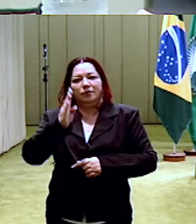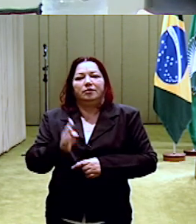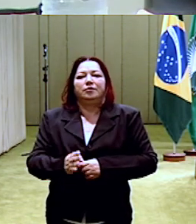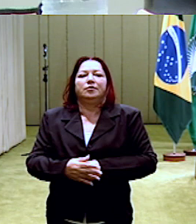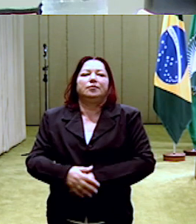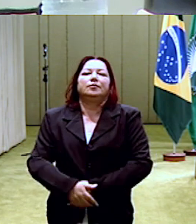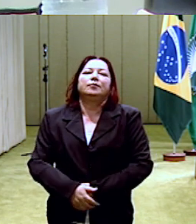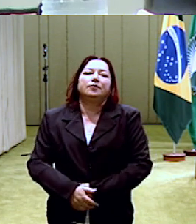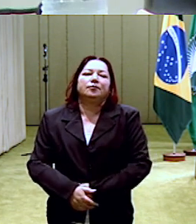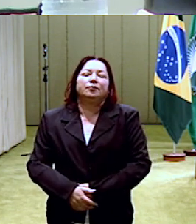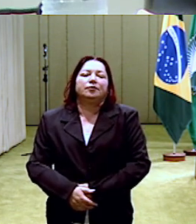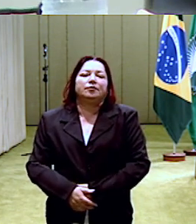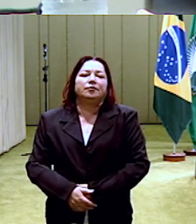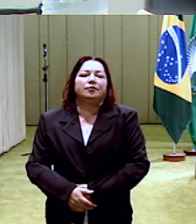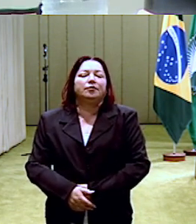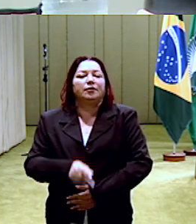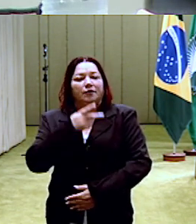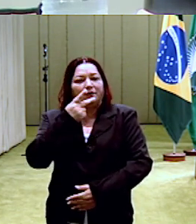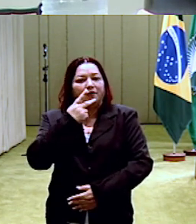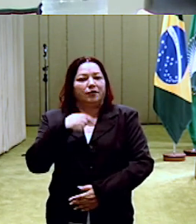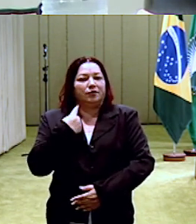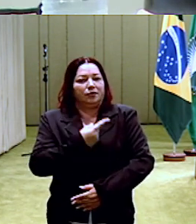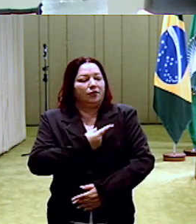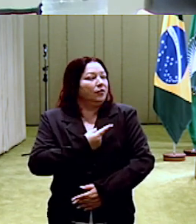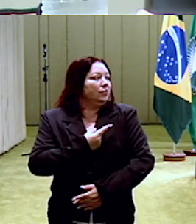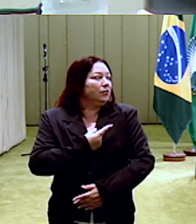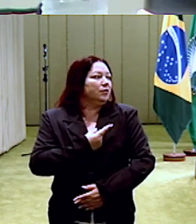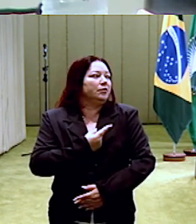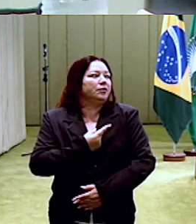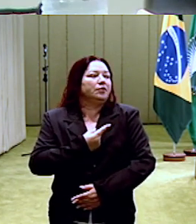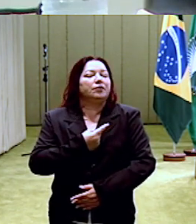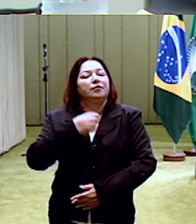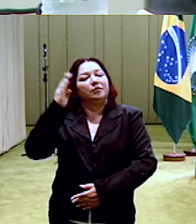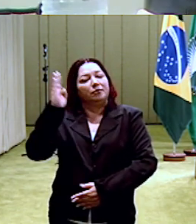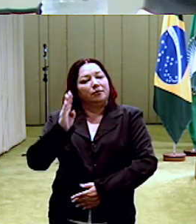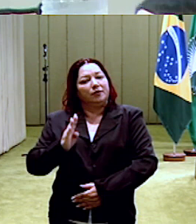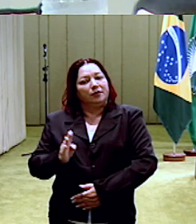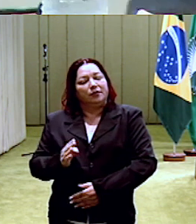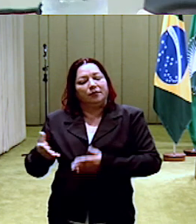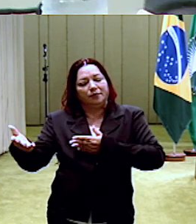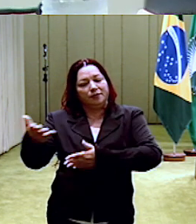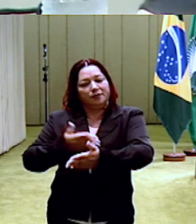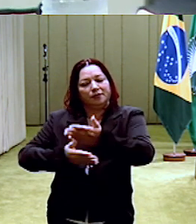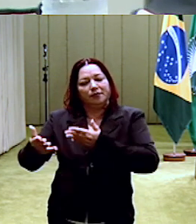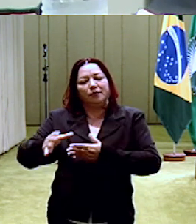E preciso dizer que, para nós, brasileiros e brasileiras, as relações com a África